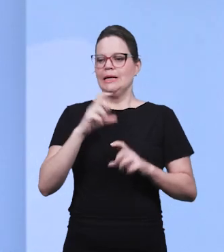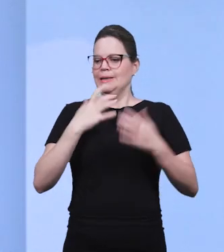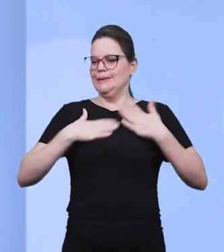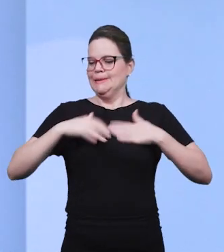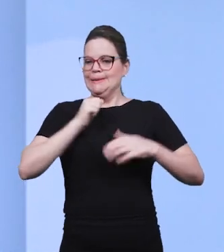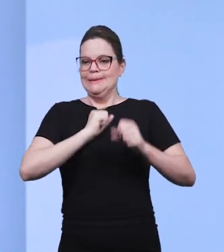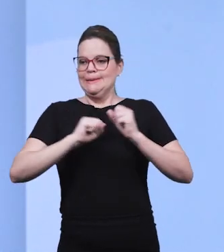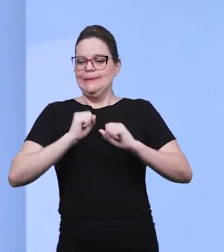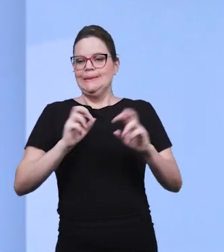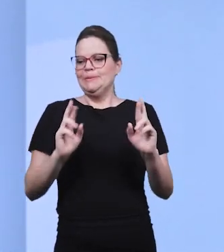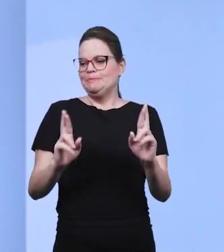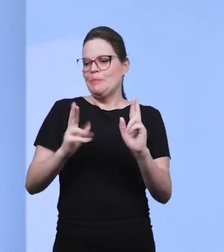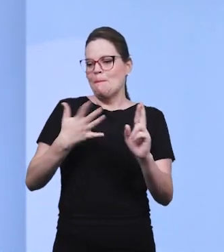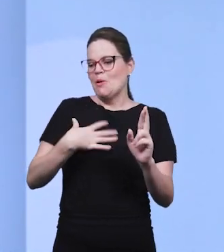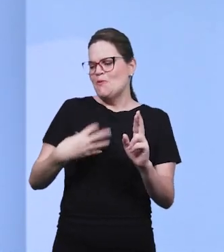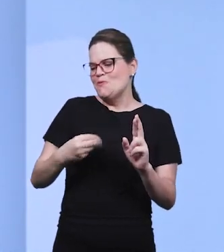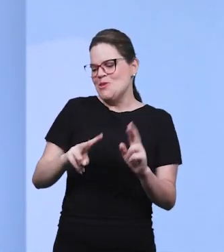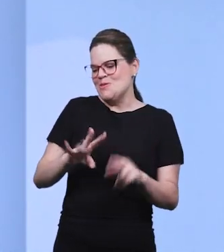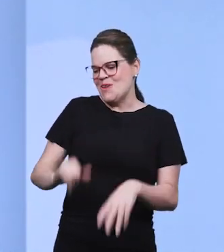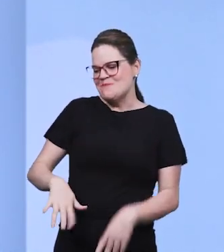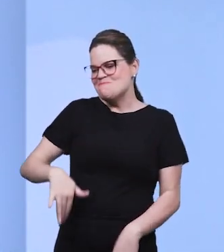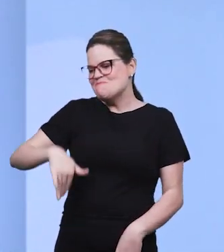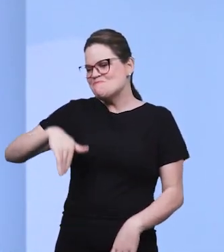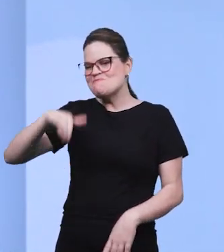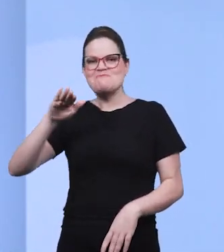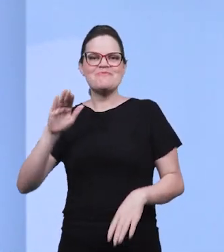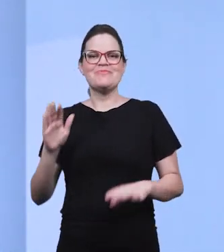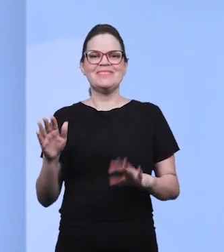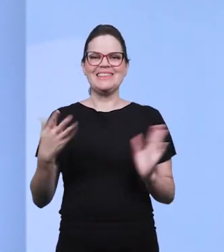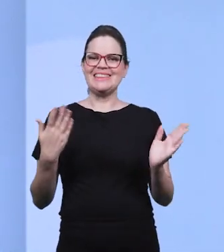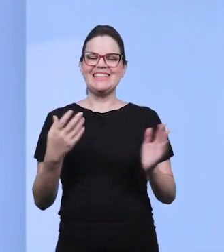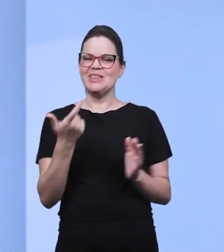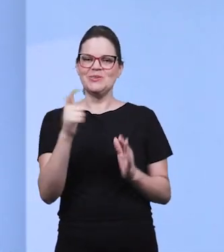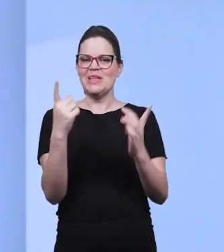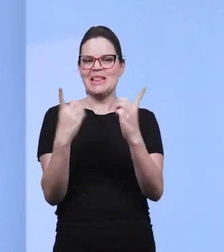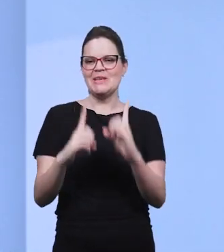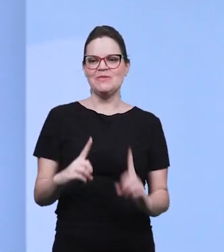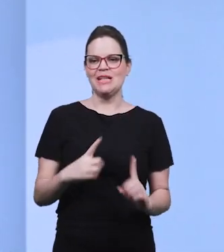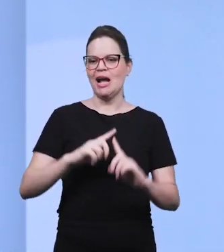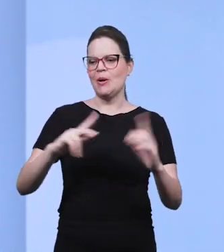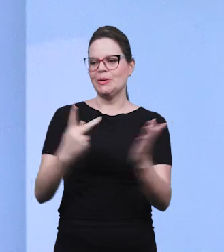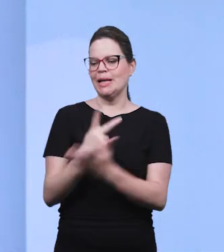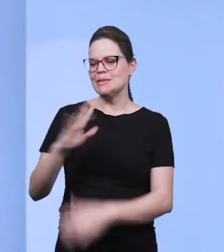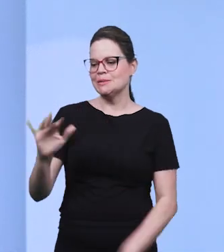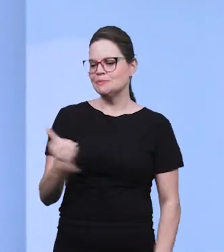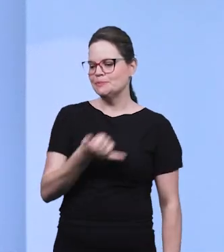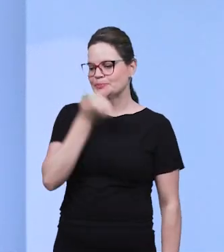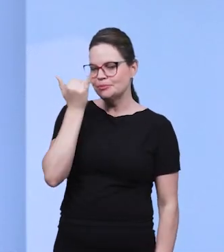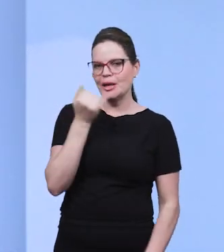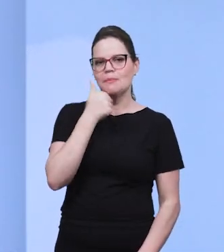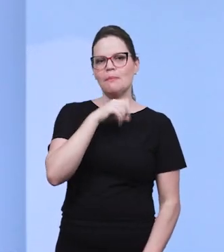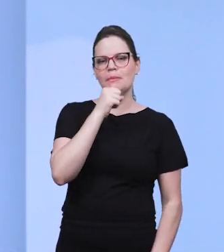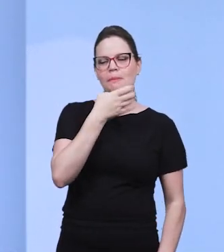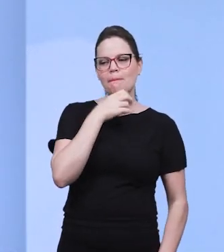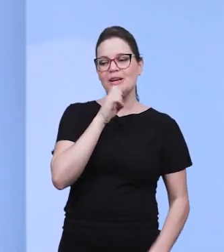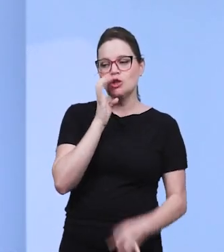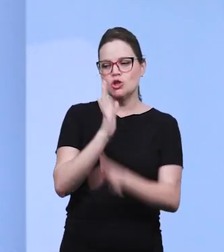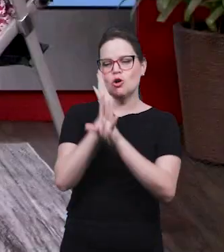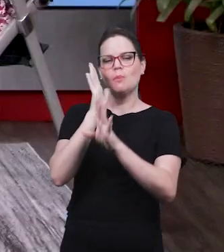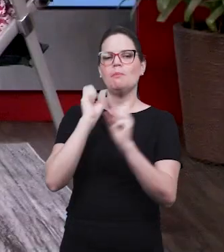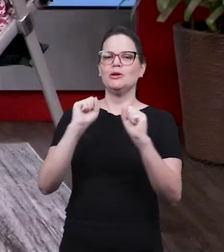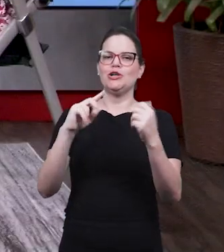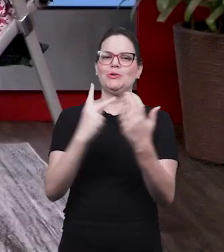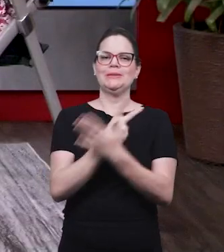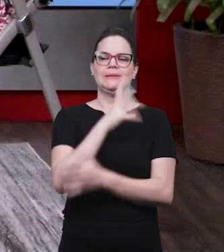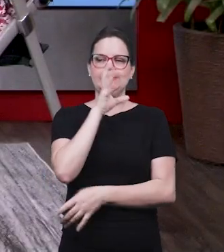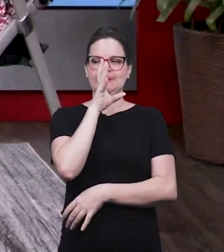criança, então é compreensível que possa existir uma resistência. Mas é importante também que os pais